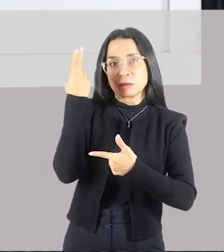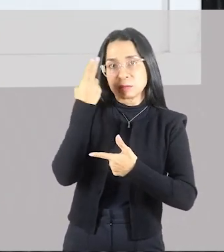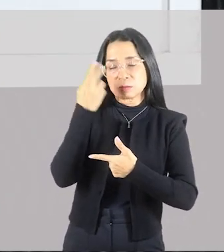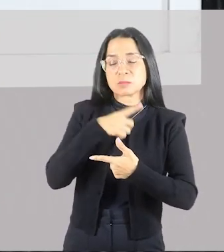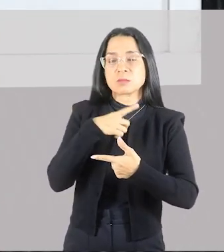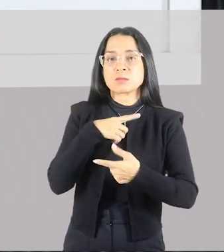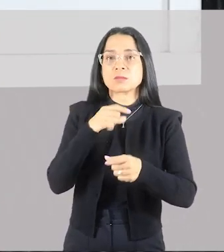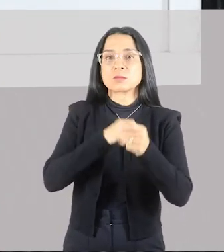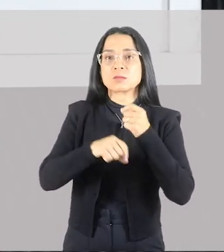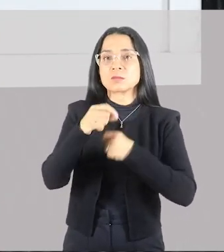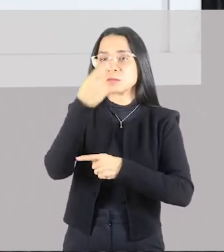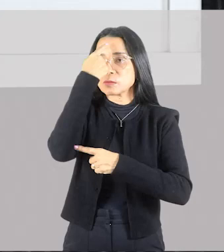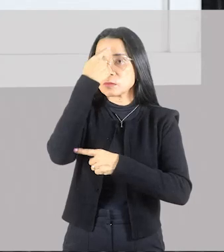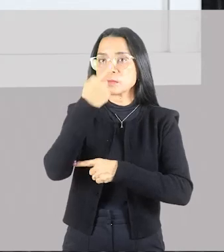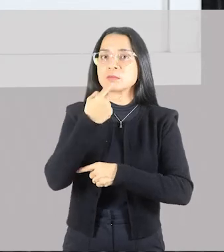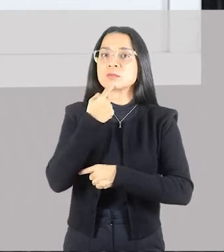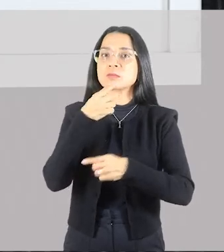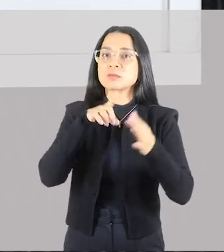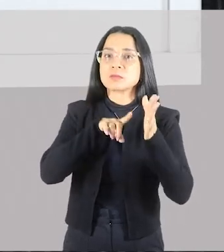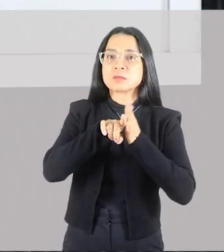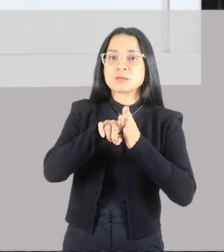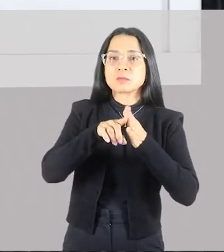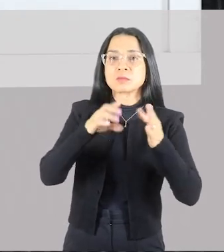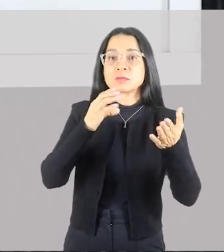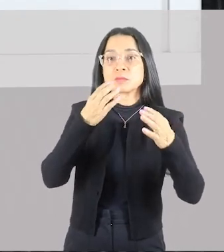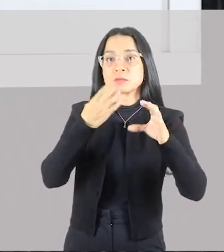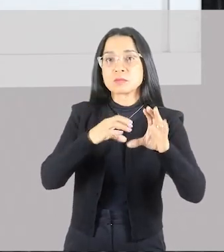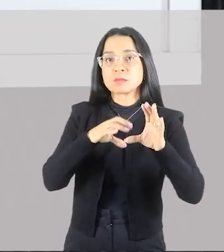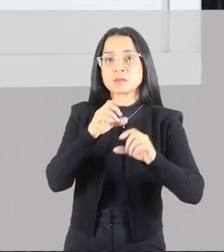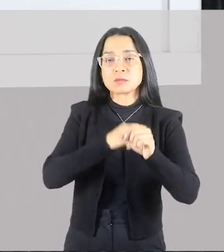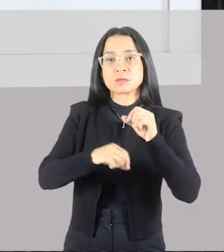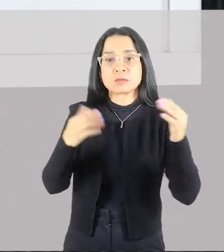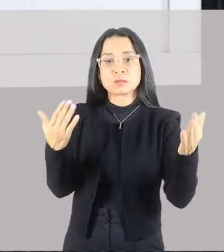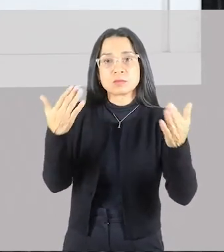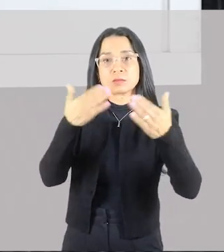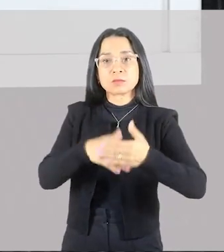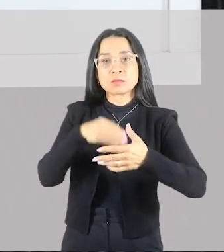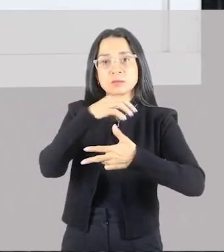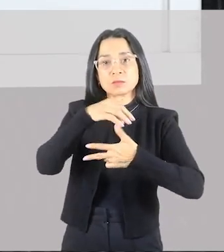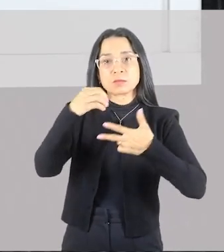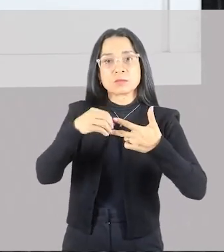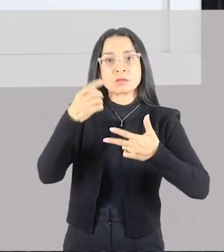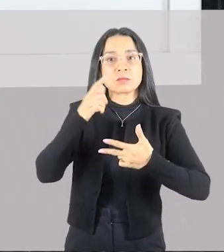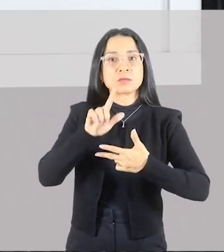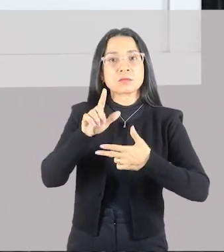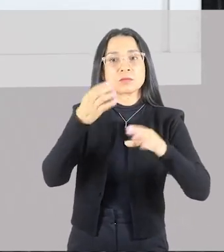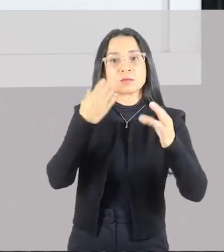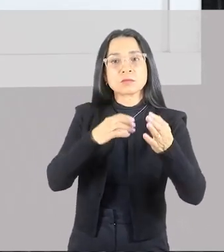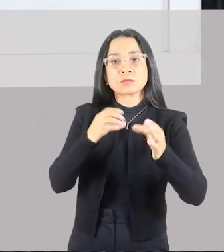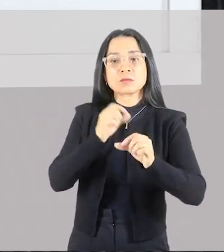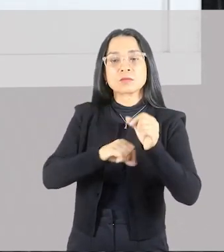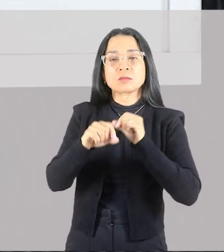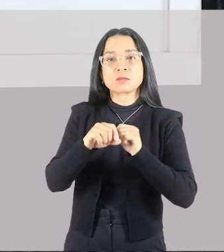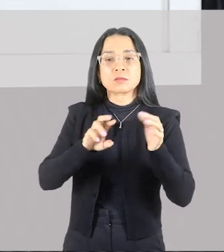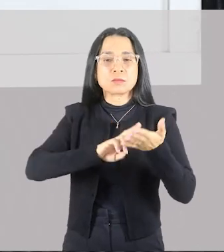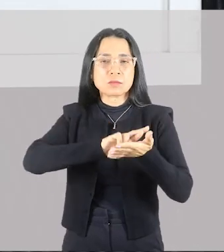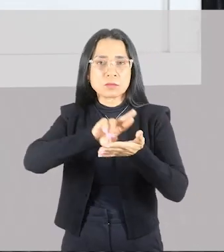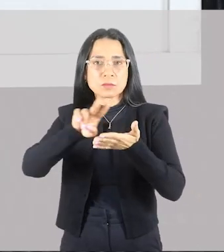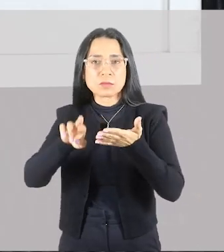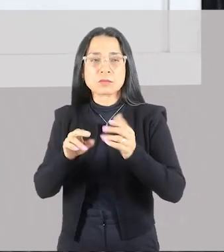cair essa figura aí em questões de concurso, provas do Enem e outros concursos aí diversos,